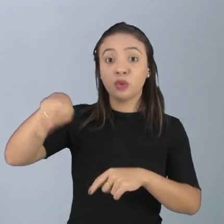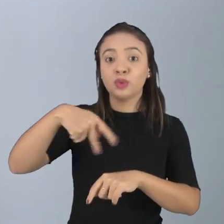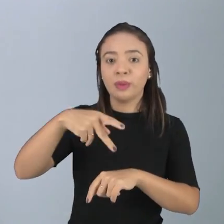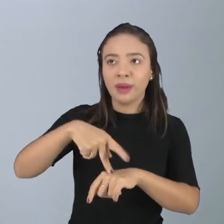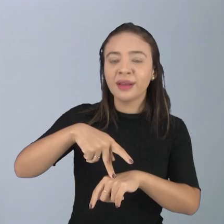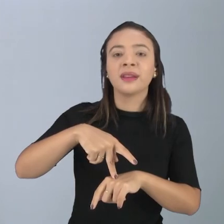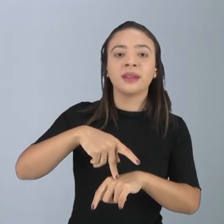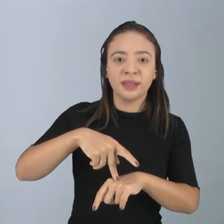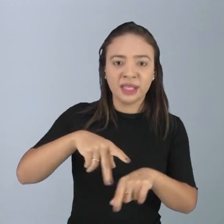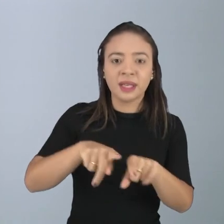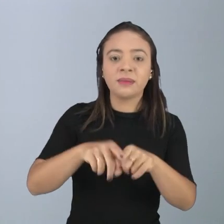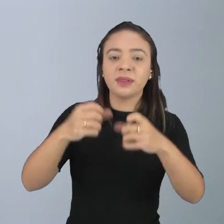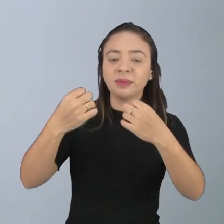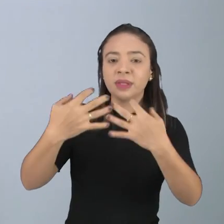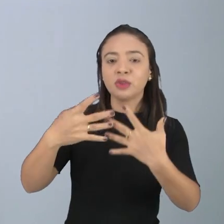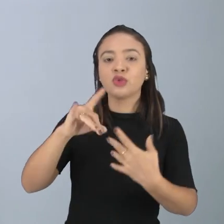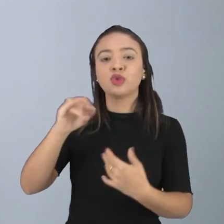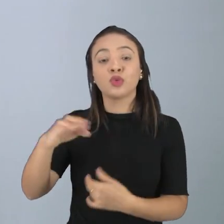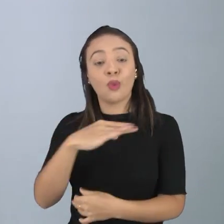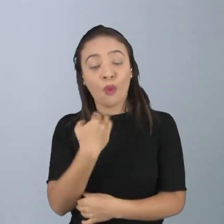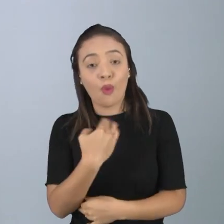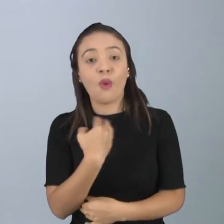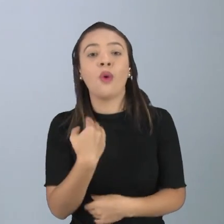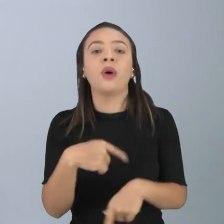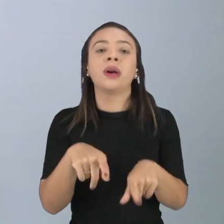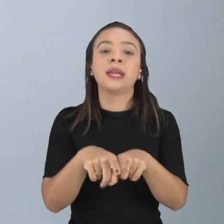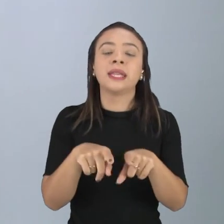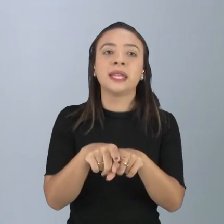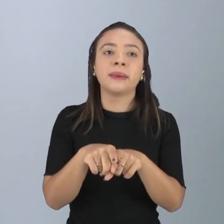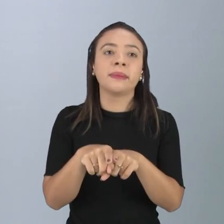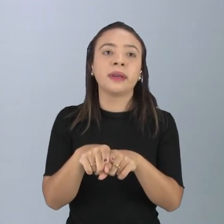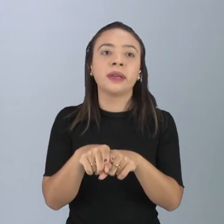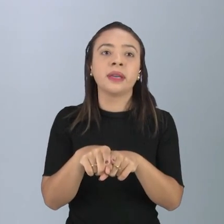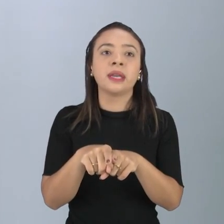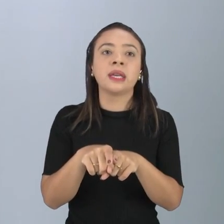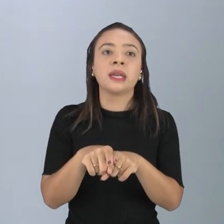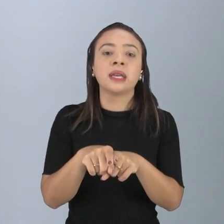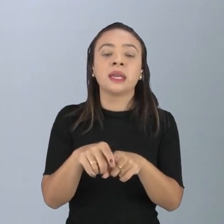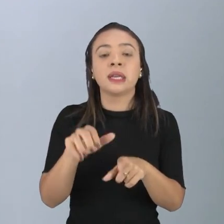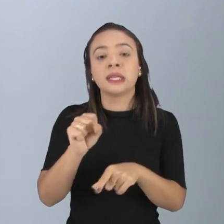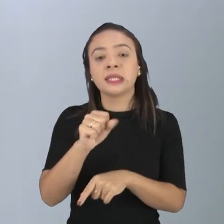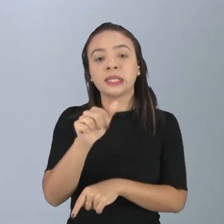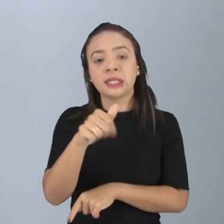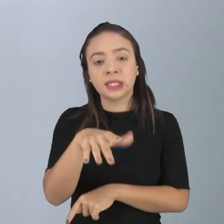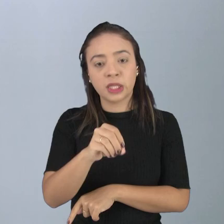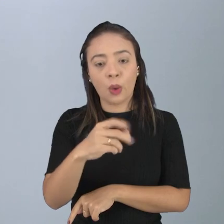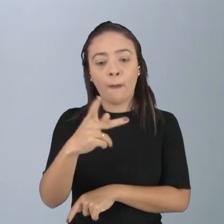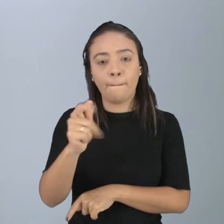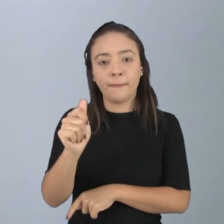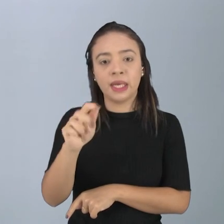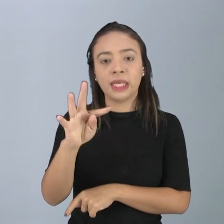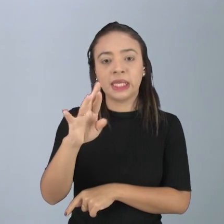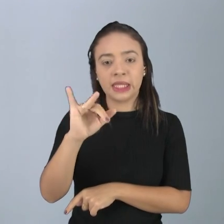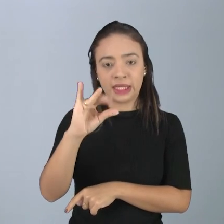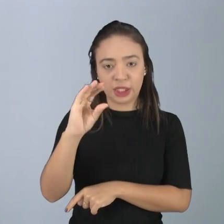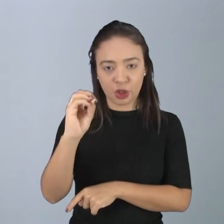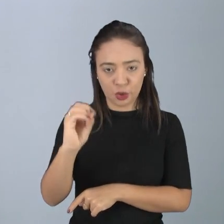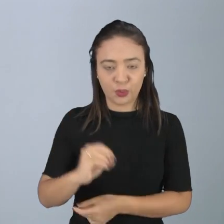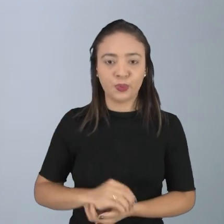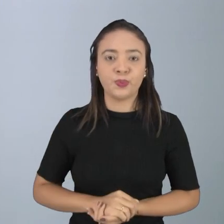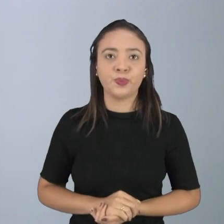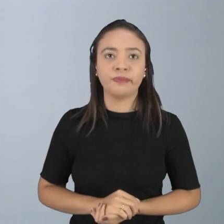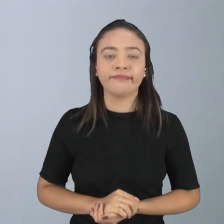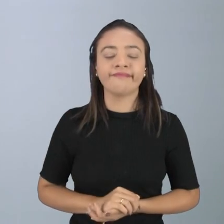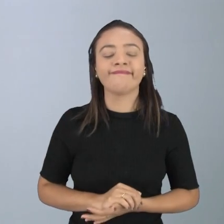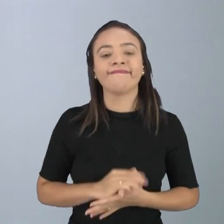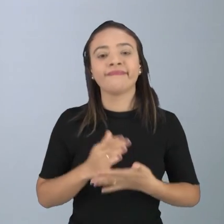Holi, falamos sobre o Dia de los Muertos, St. Patrick's Day, que é irlandesa, né, entre outras, ok? Então